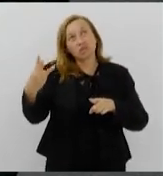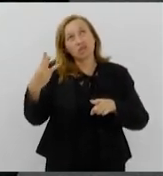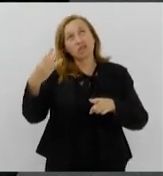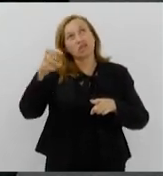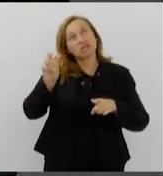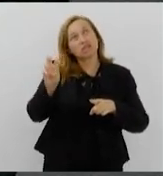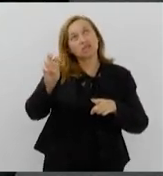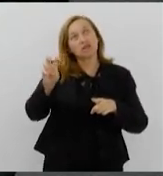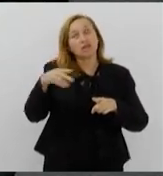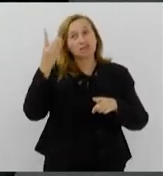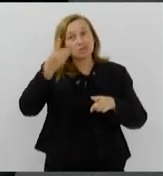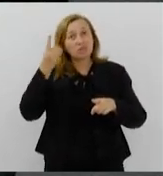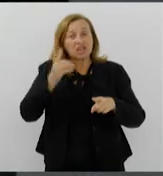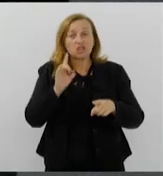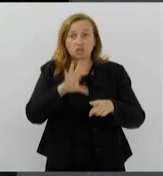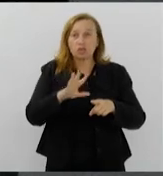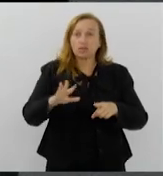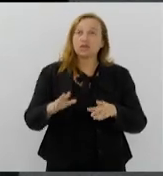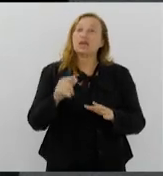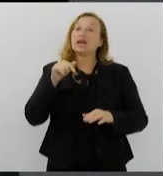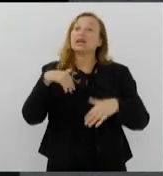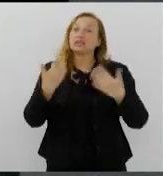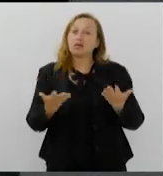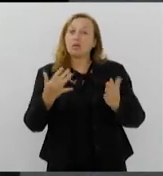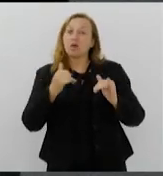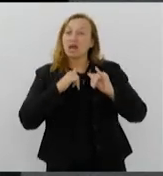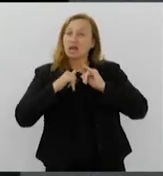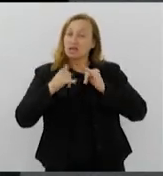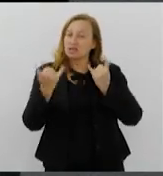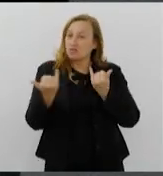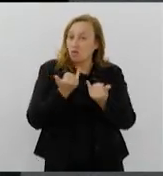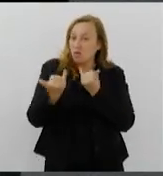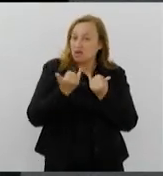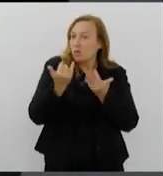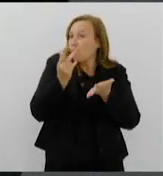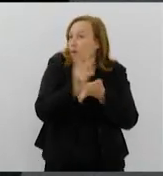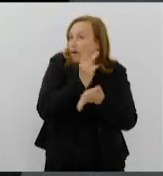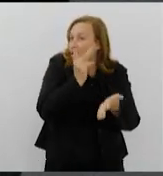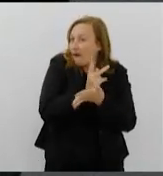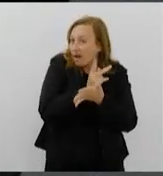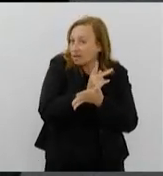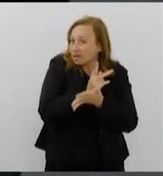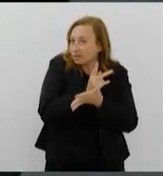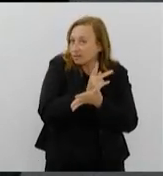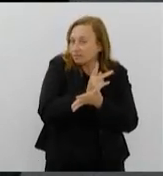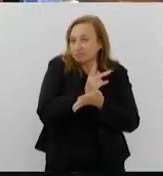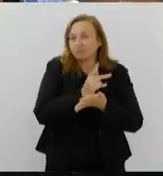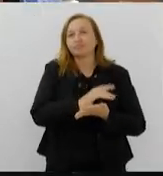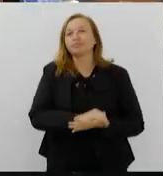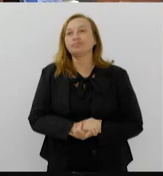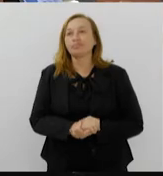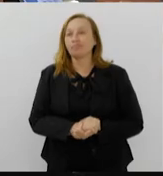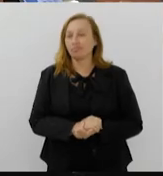No máximo. Então, no mínimo, essa nota está mal colocada, é maldosa, e eu duvido.